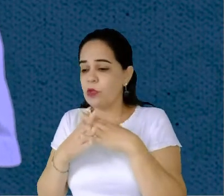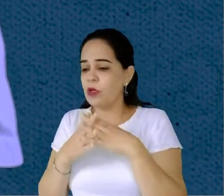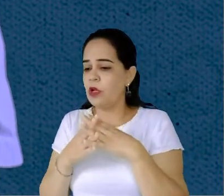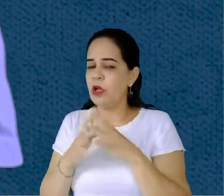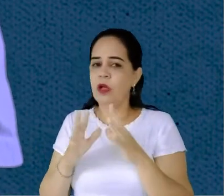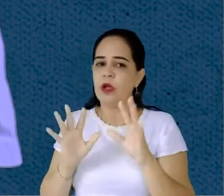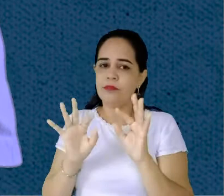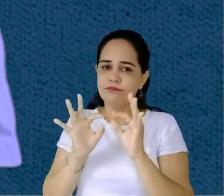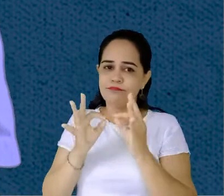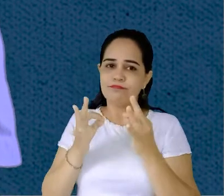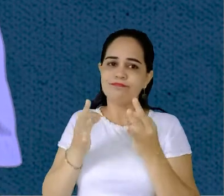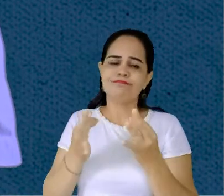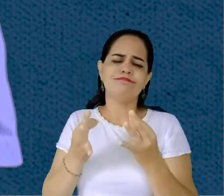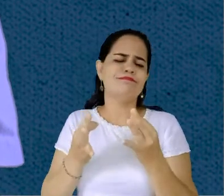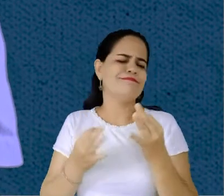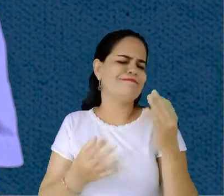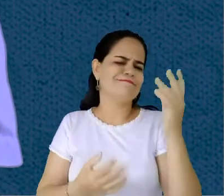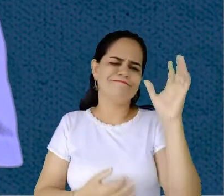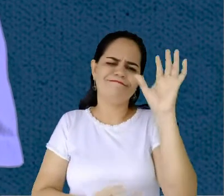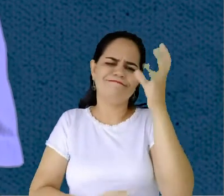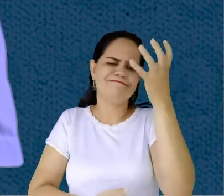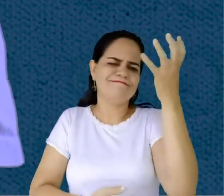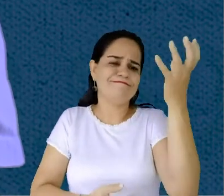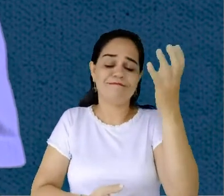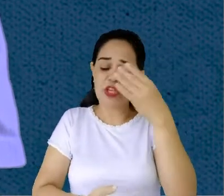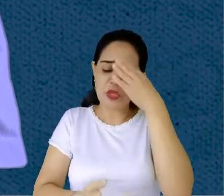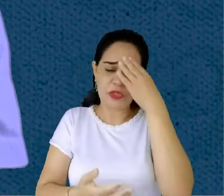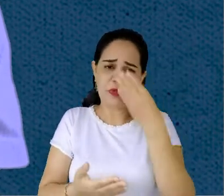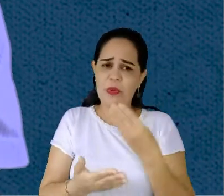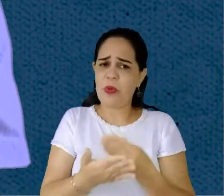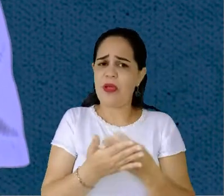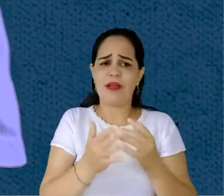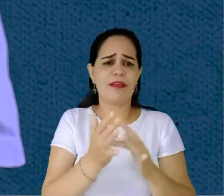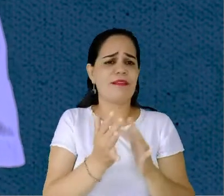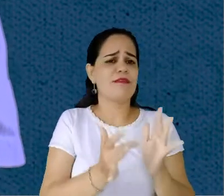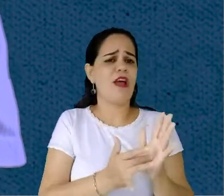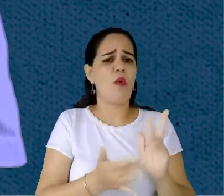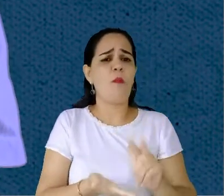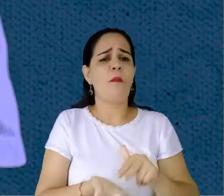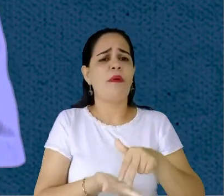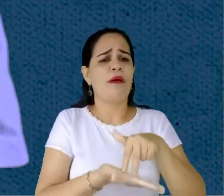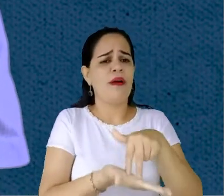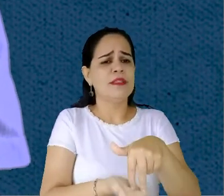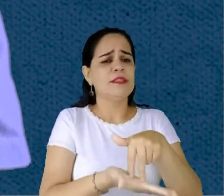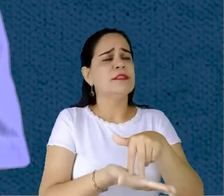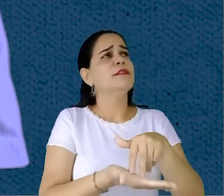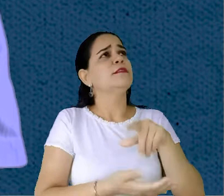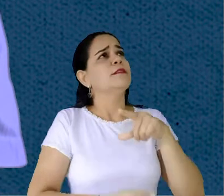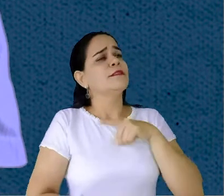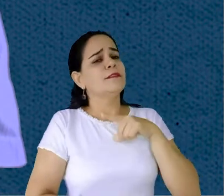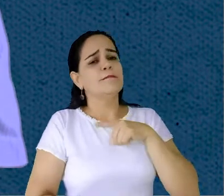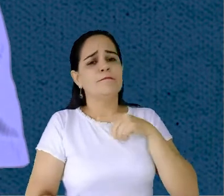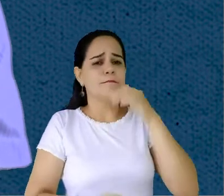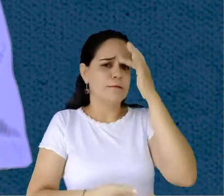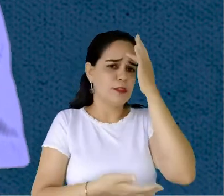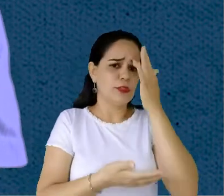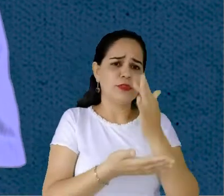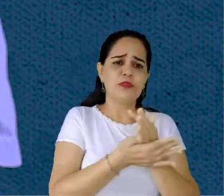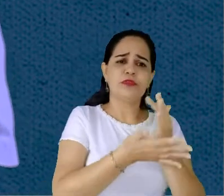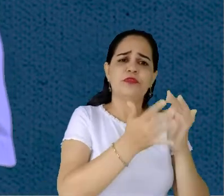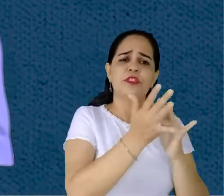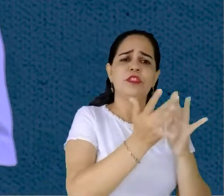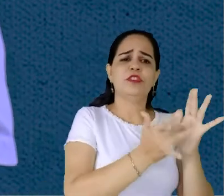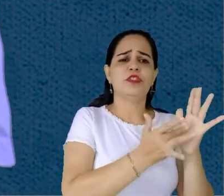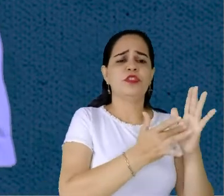simples. Nos basta a fé, nos basta acreditar Nos basta acreditar. Se tivermos